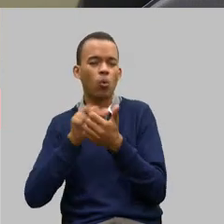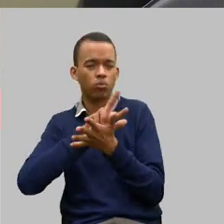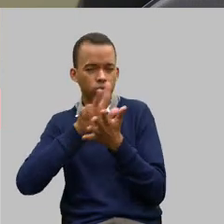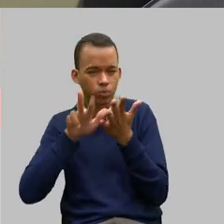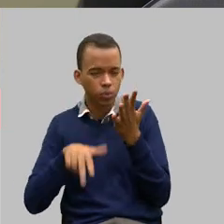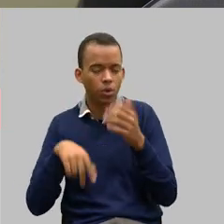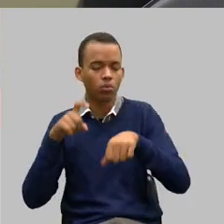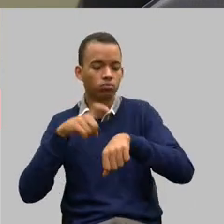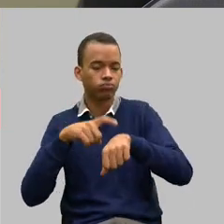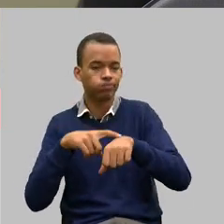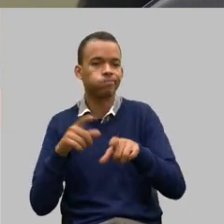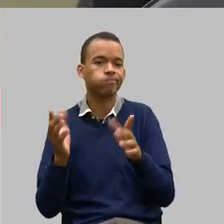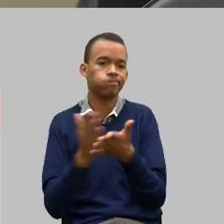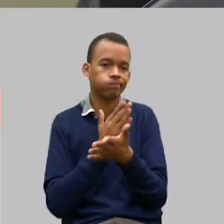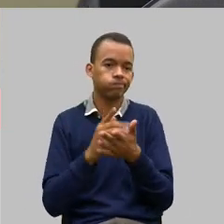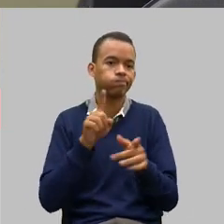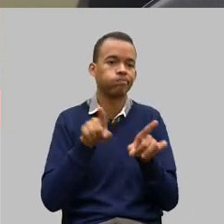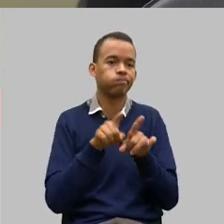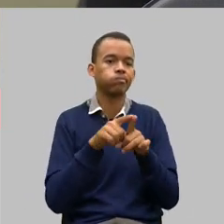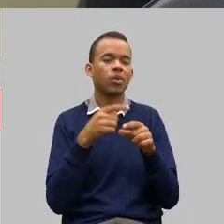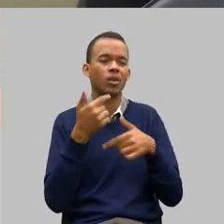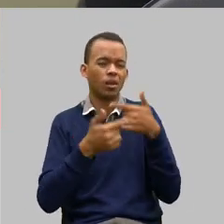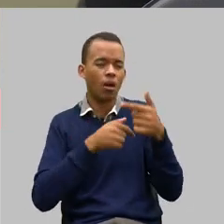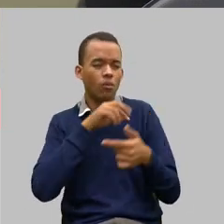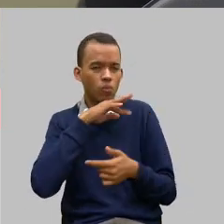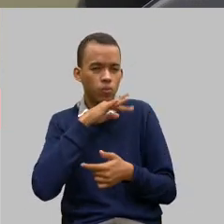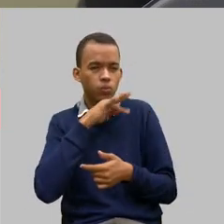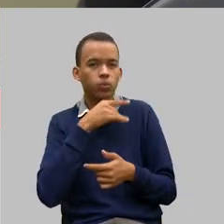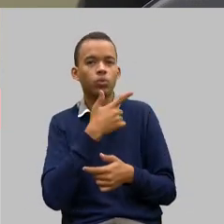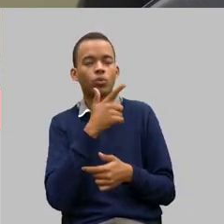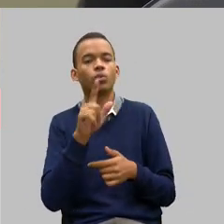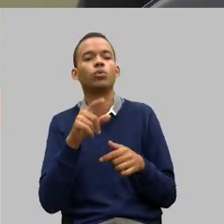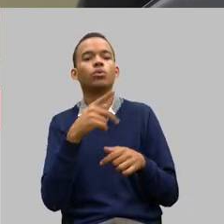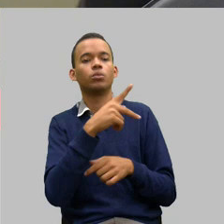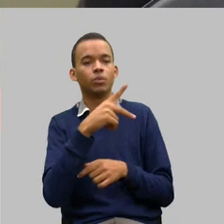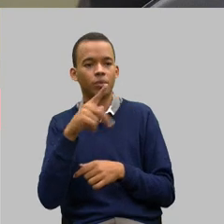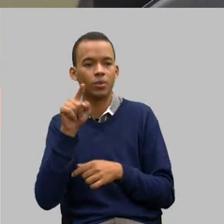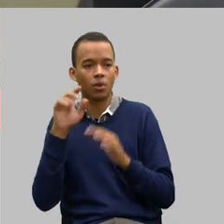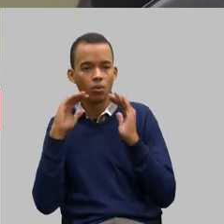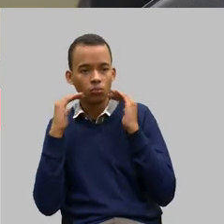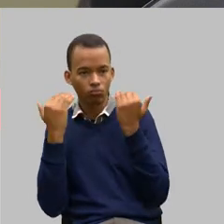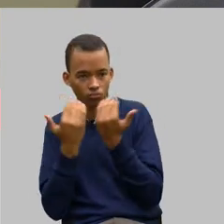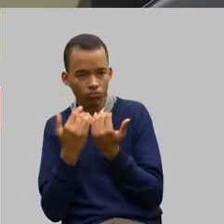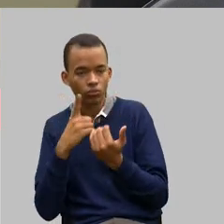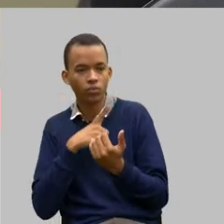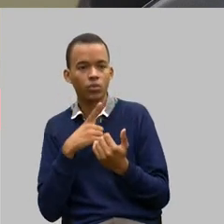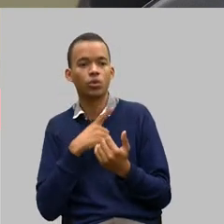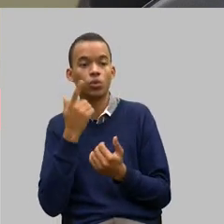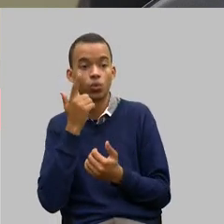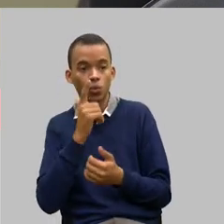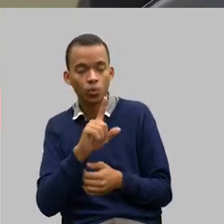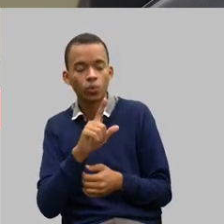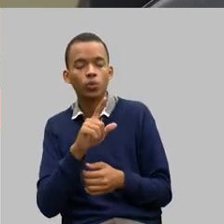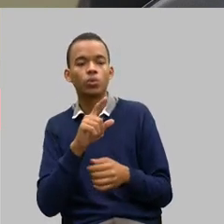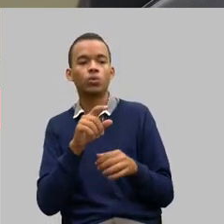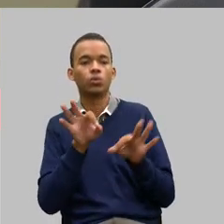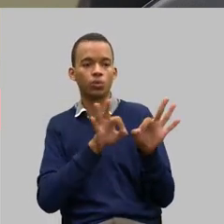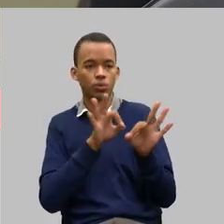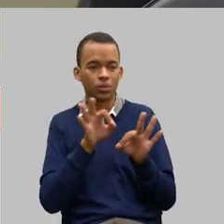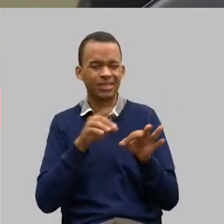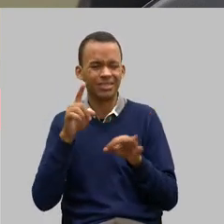em algumas das Linhas sobre a ppp do Mineirão houve solução para a questão relativa a questão a